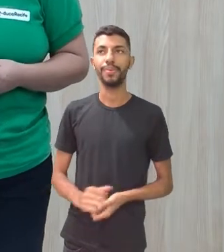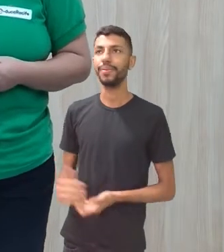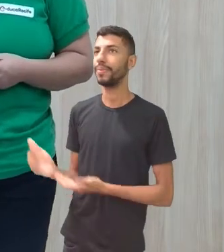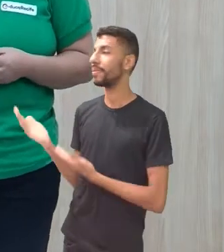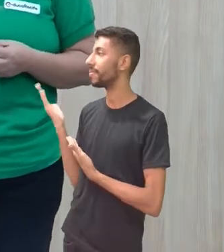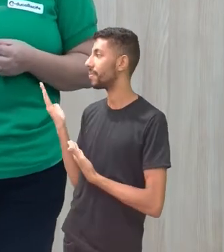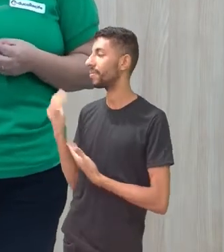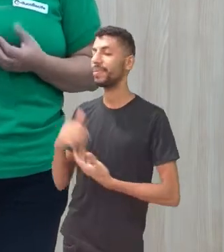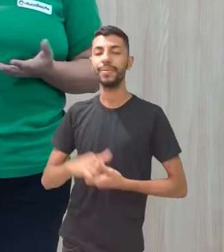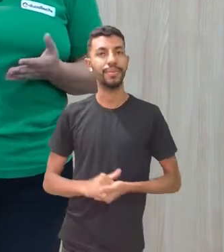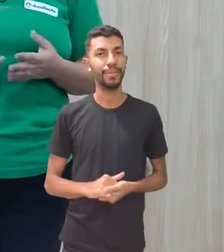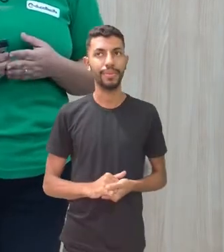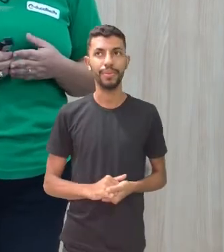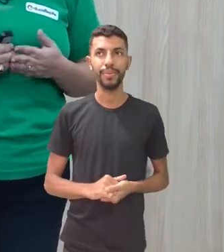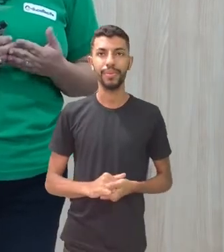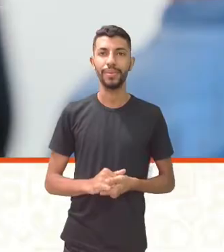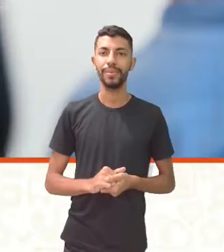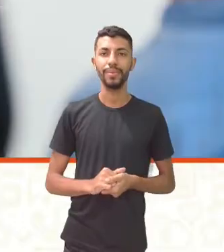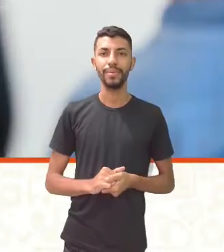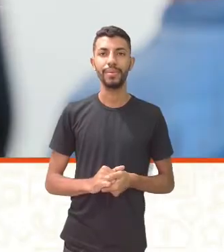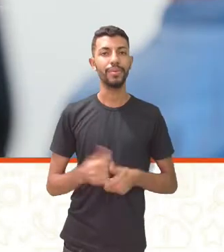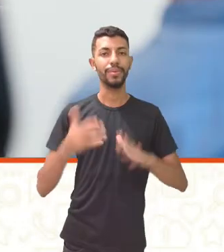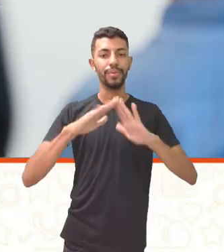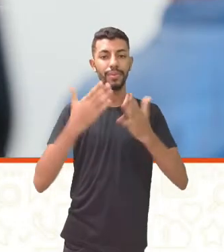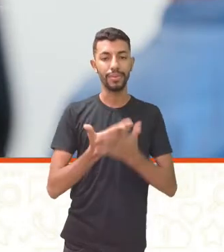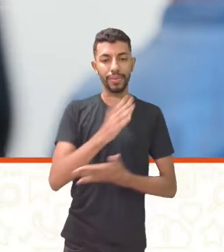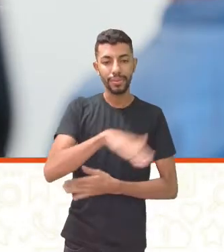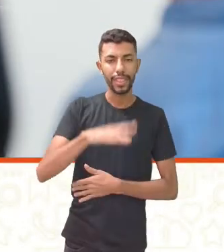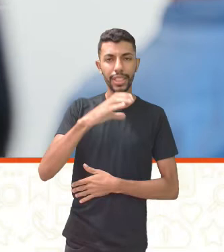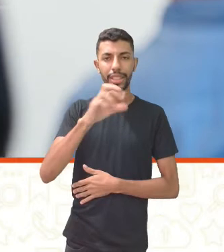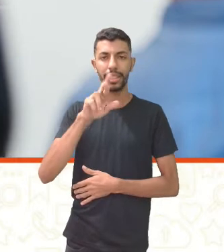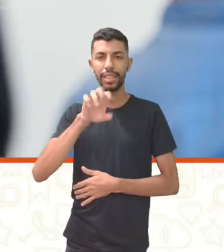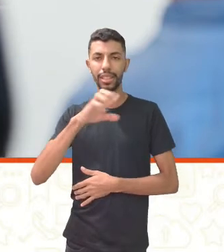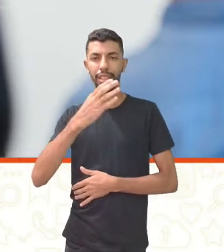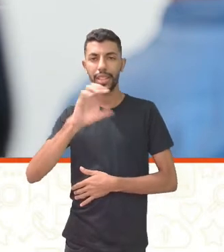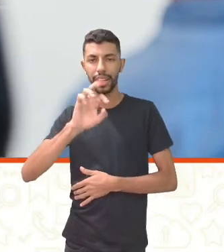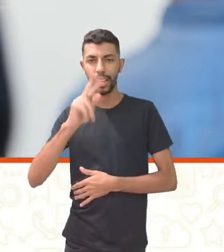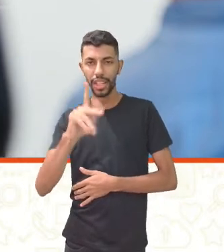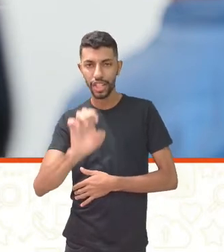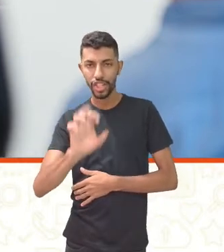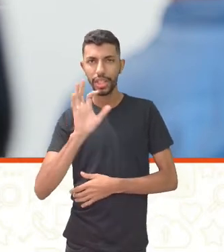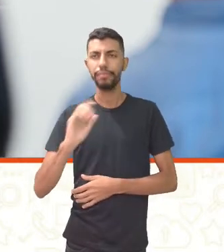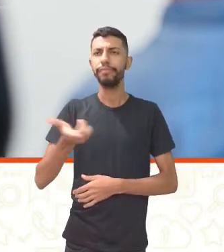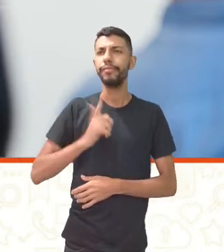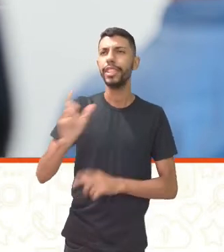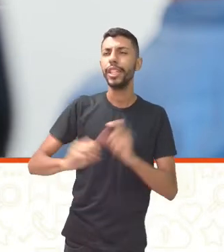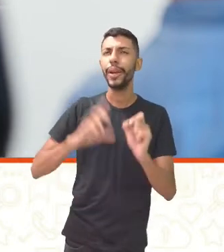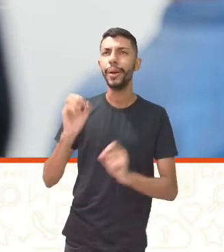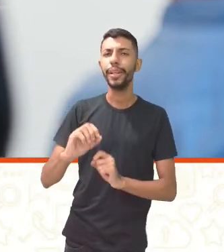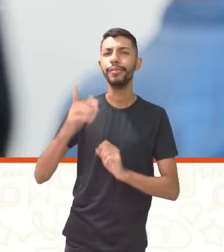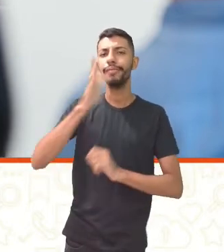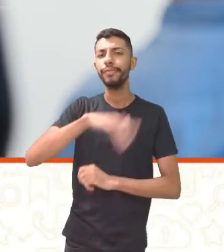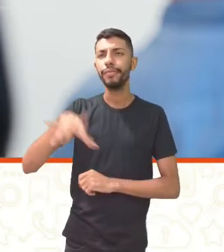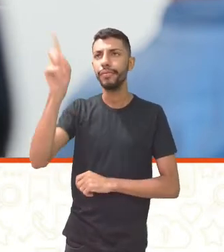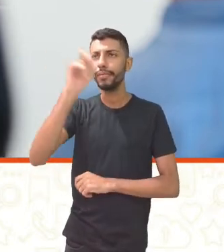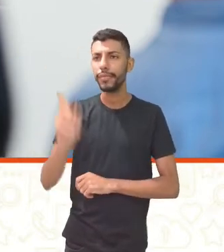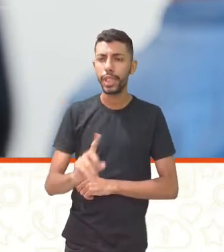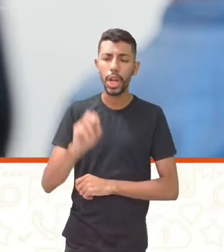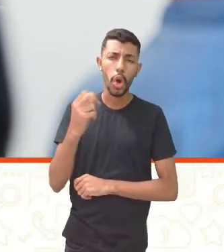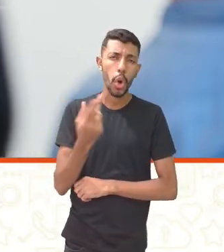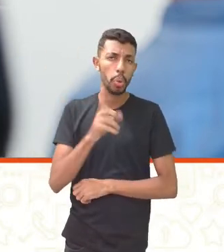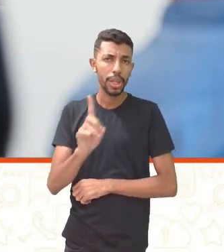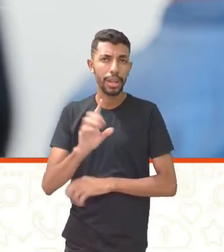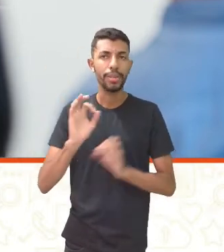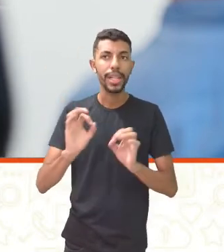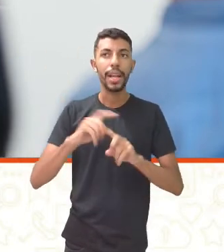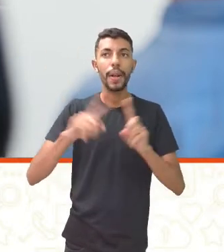Bom, uma creche ou um berçário que tenha uma criança com deficiência ou não,